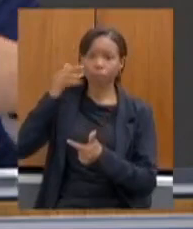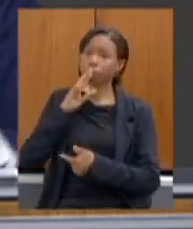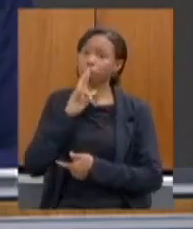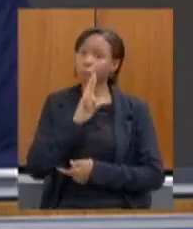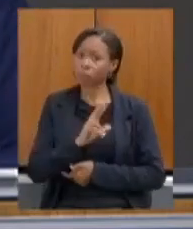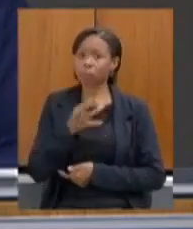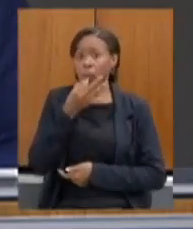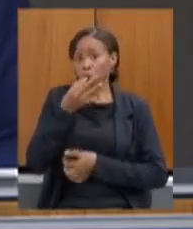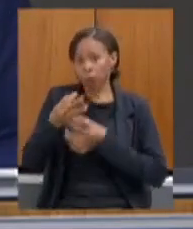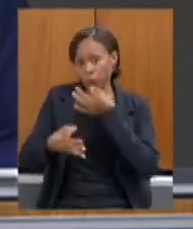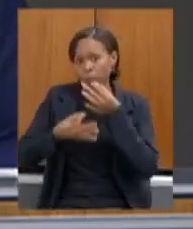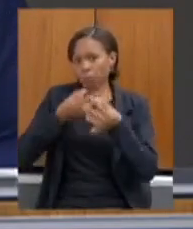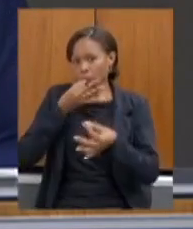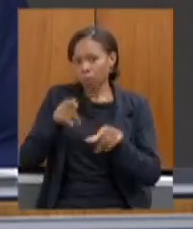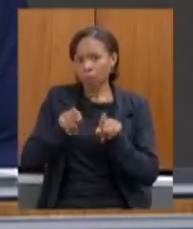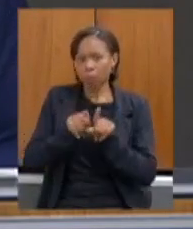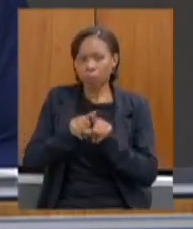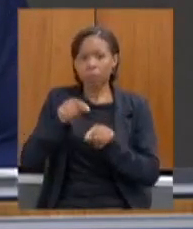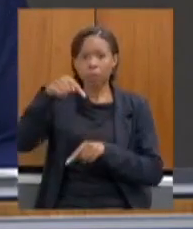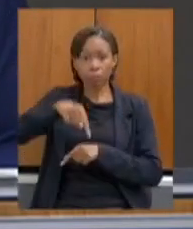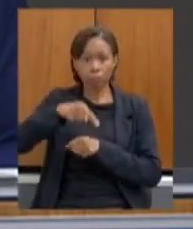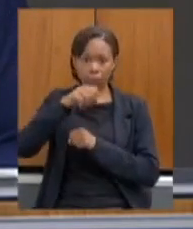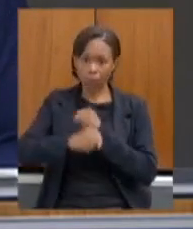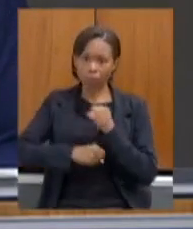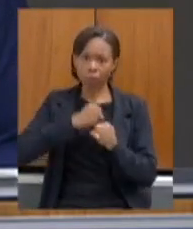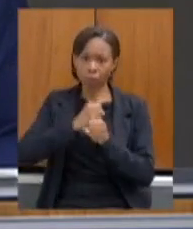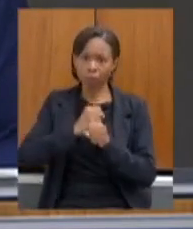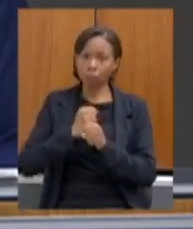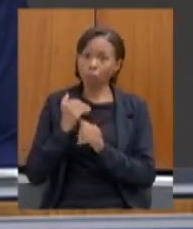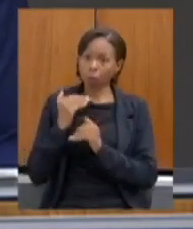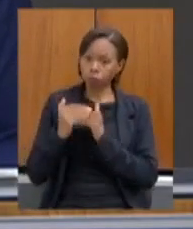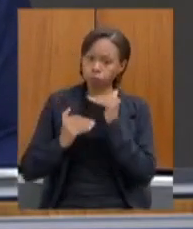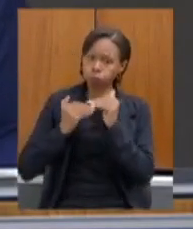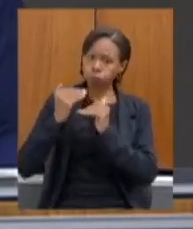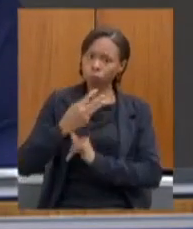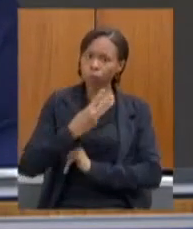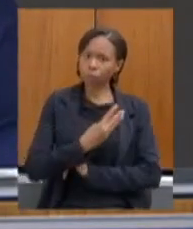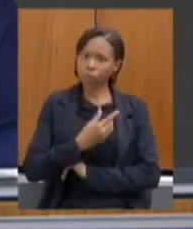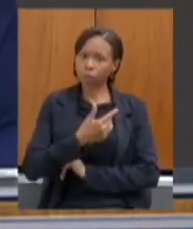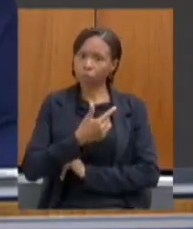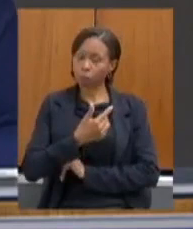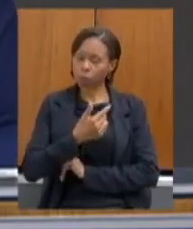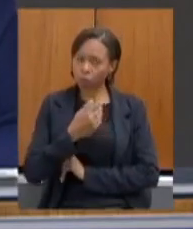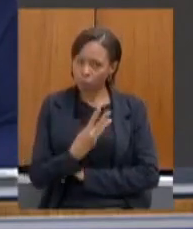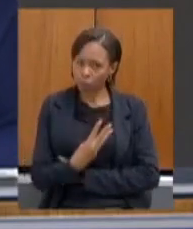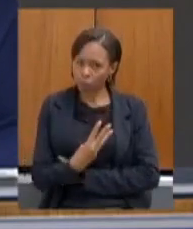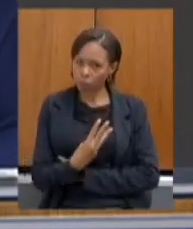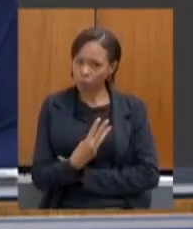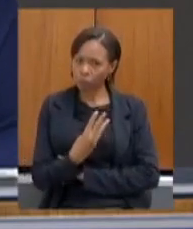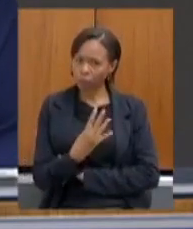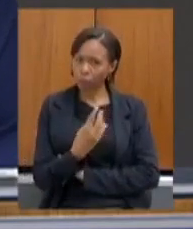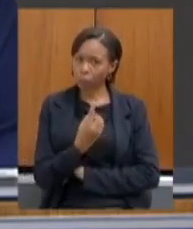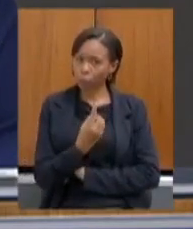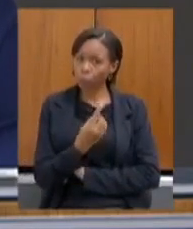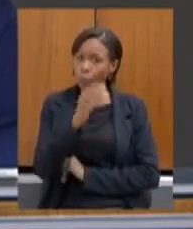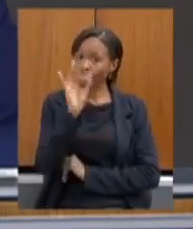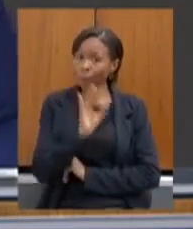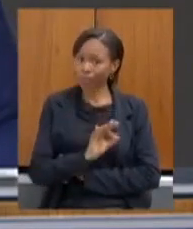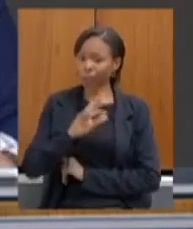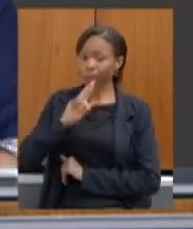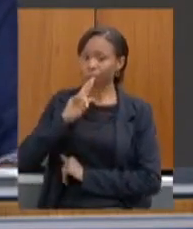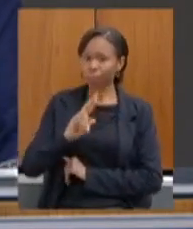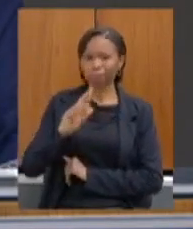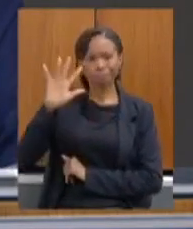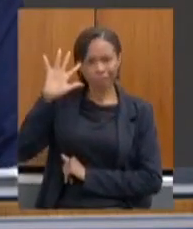tivemos, esse ano, uma evolução de 341% de respostas de requerimentos em